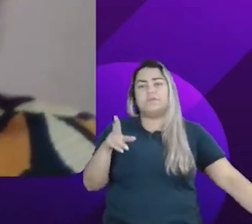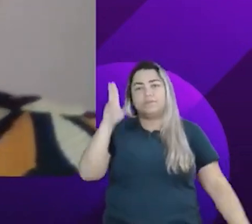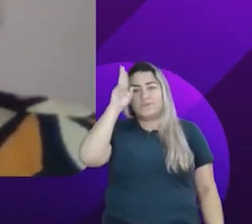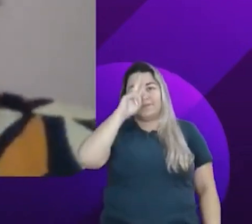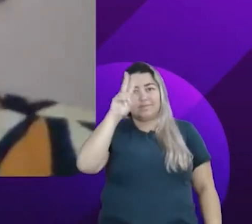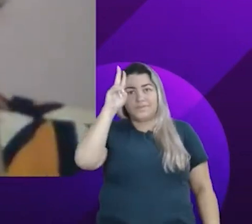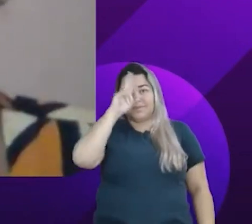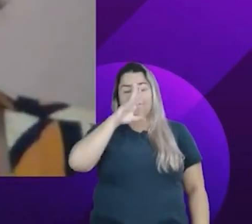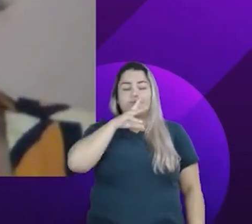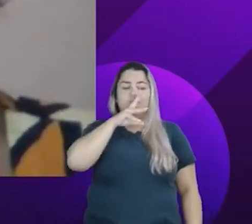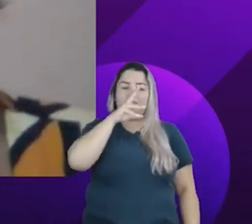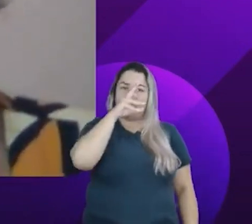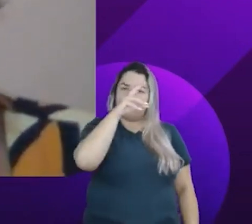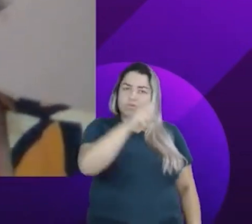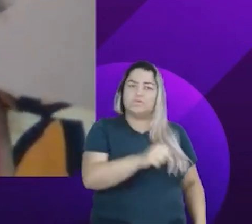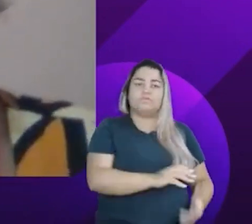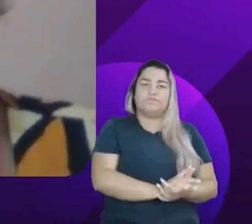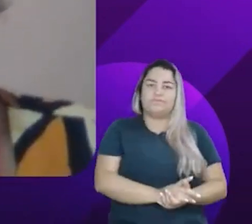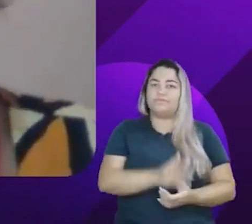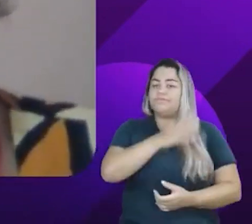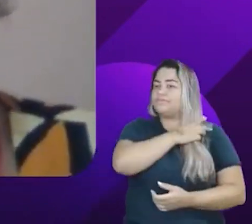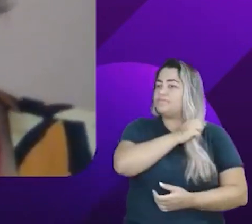a lembranças muito fortes do quanto